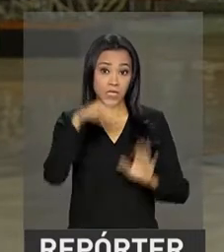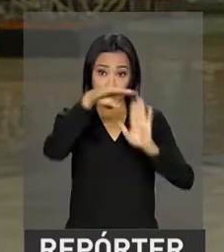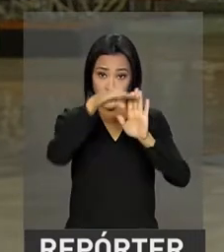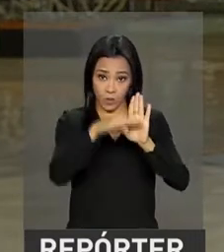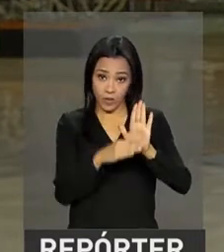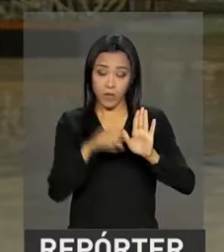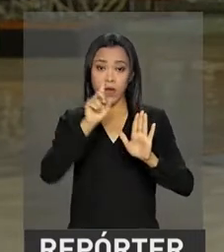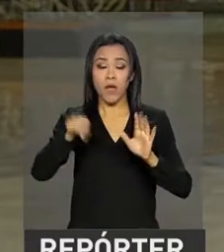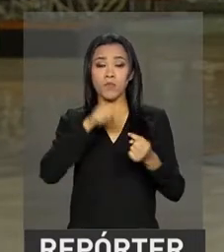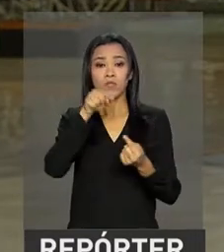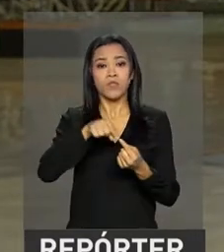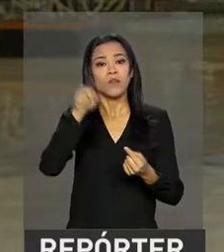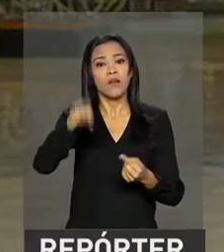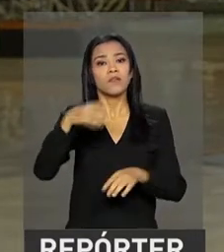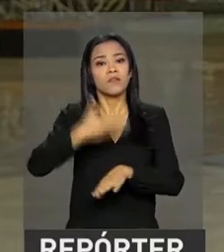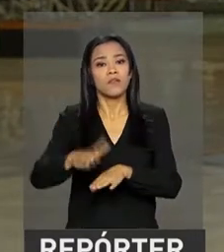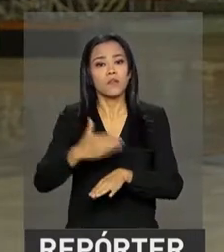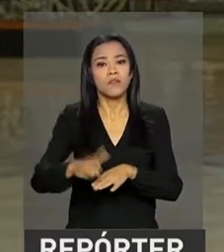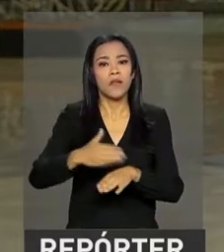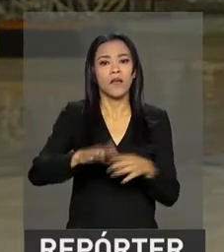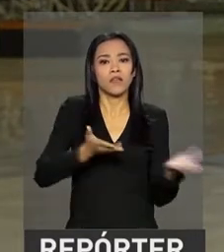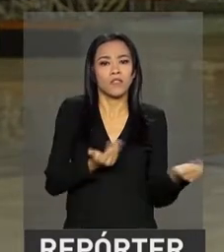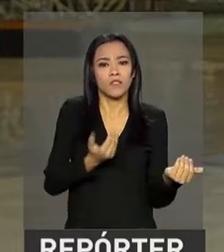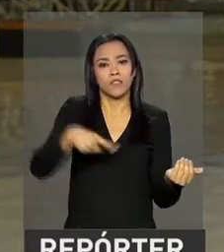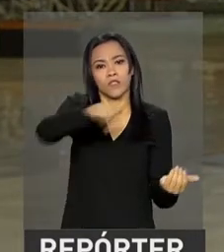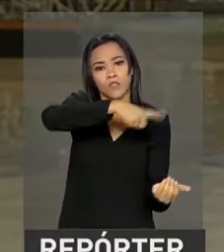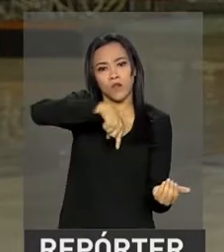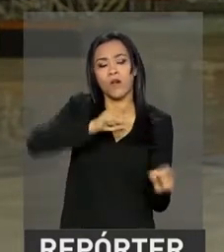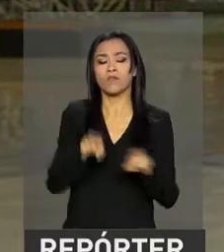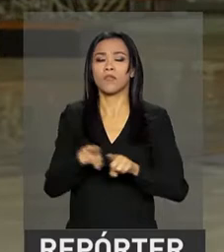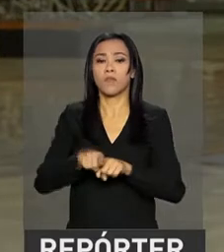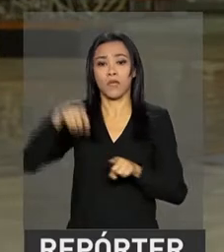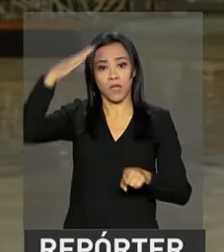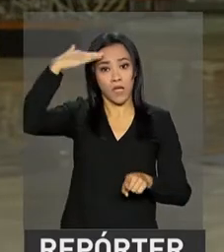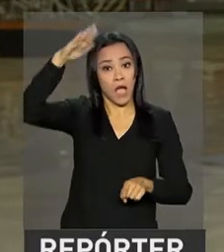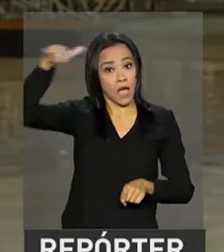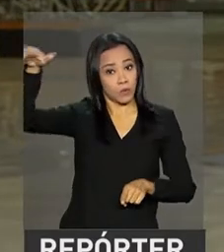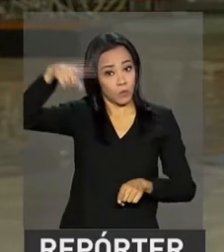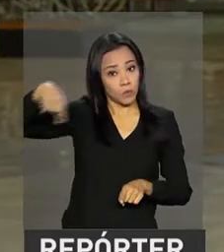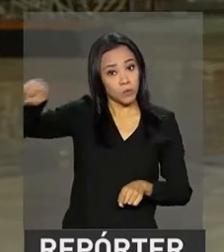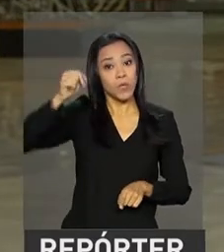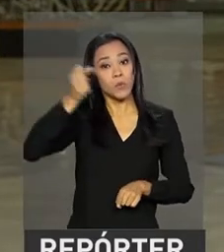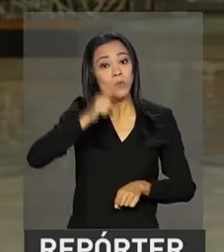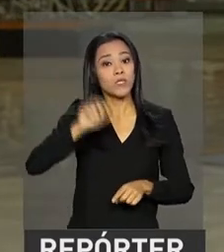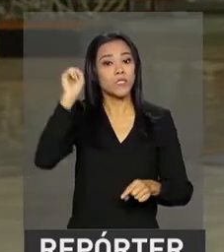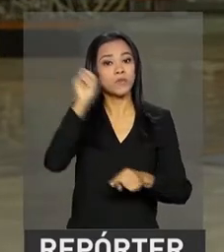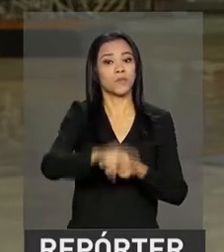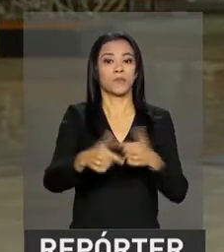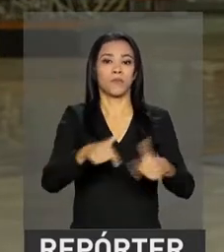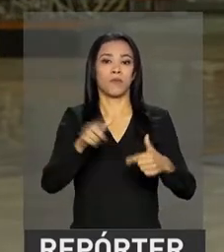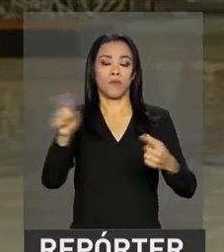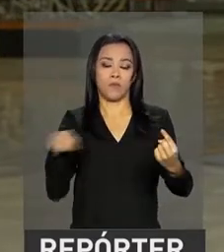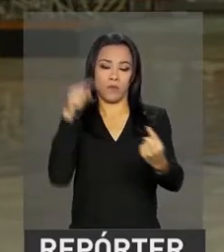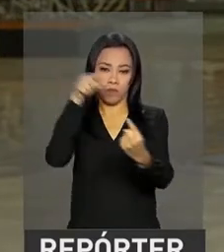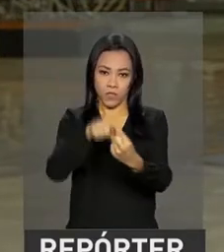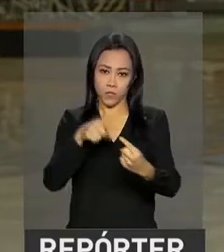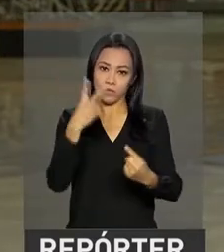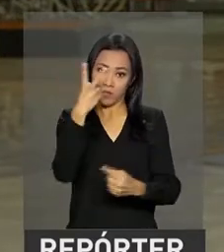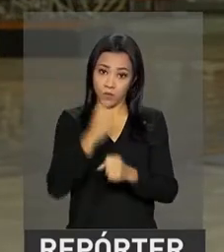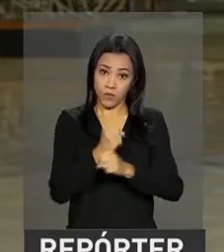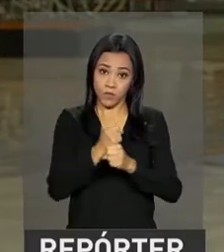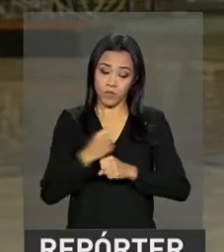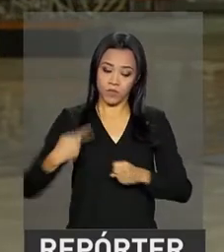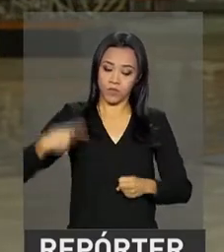é treinar jovens e adultos para que consigam uma vaga de emprego a meta é atingir nos próximos dois anos